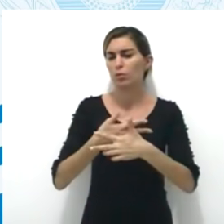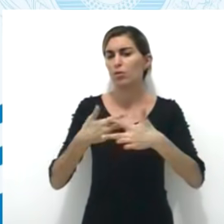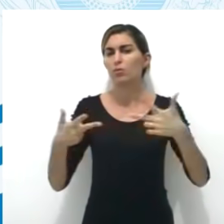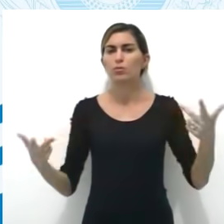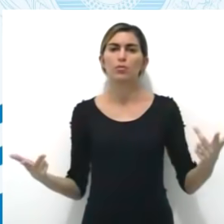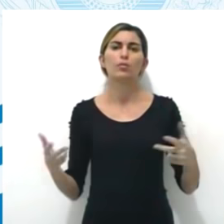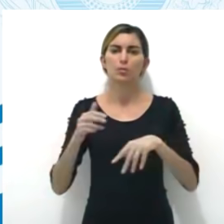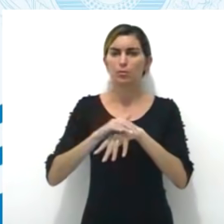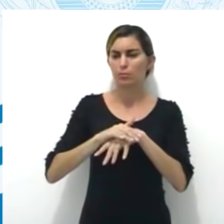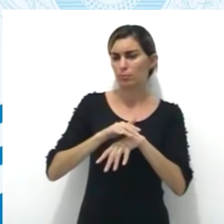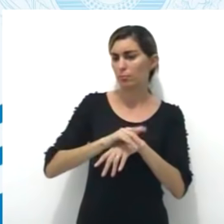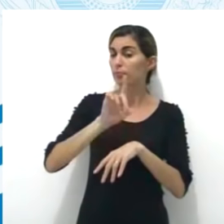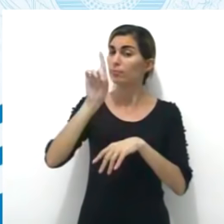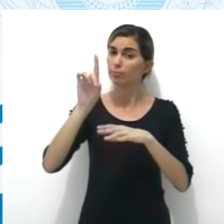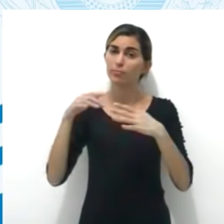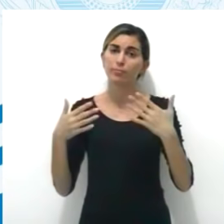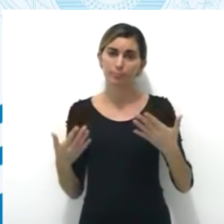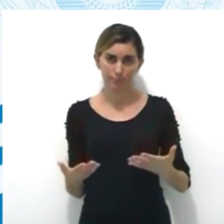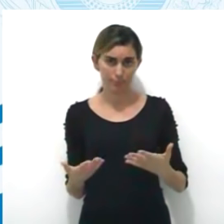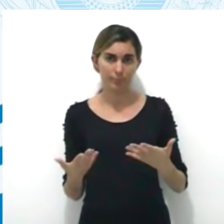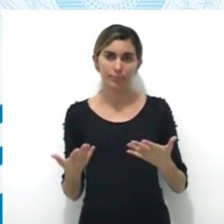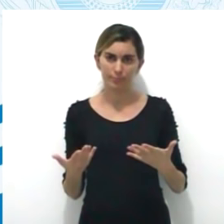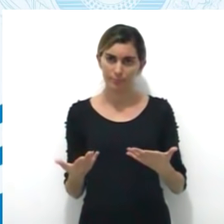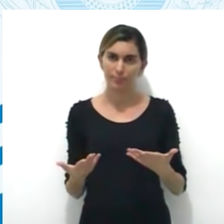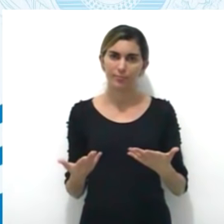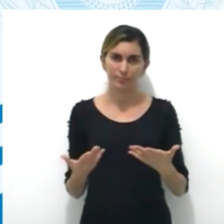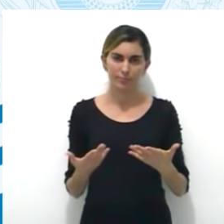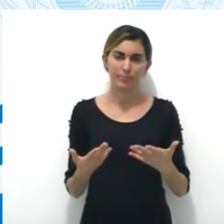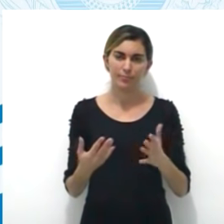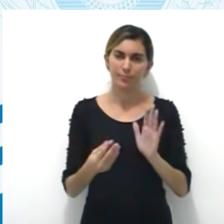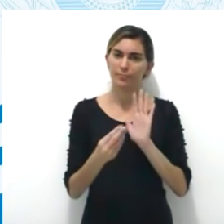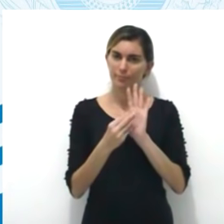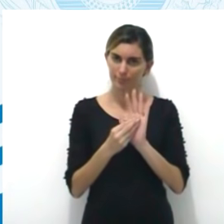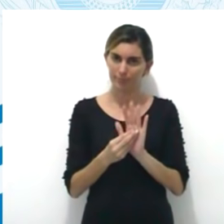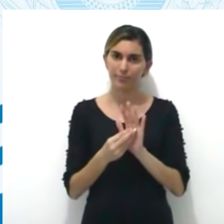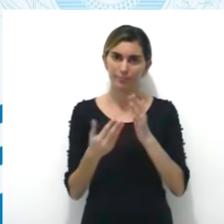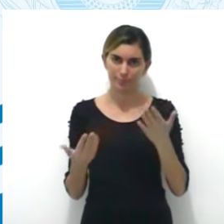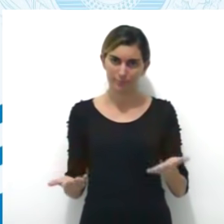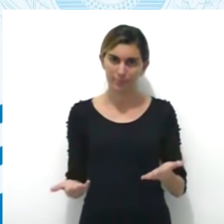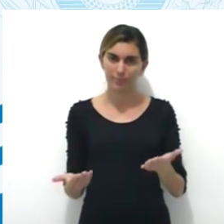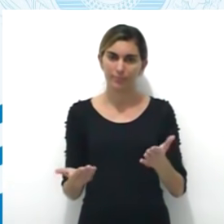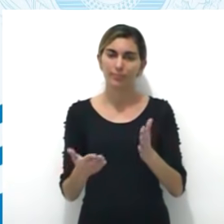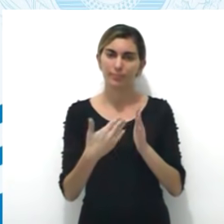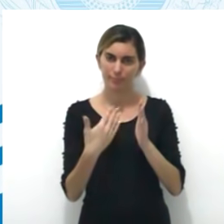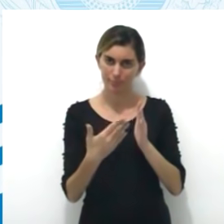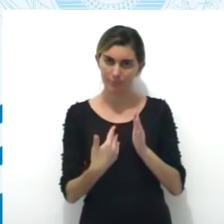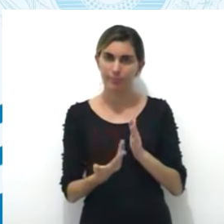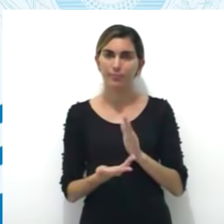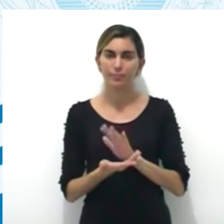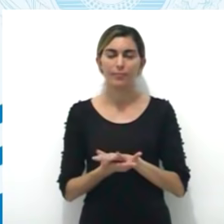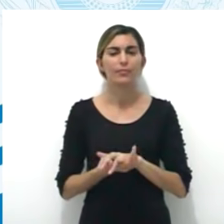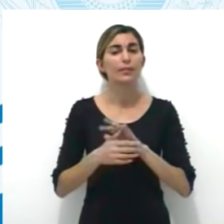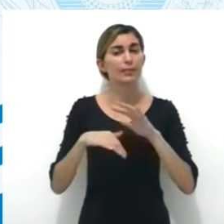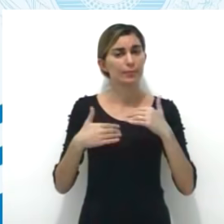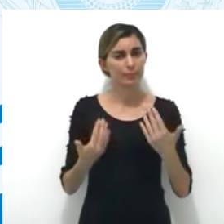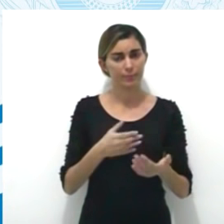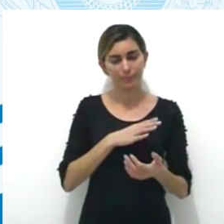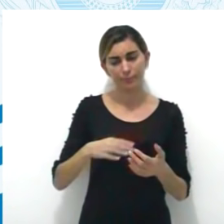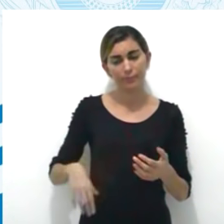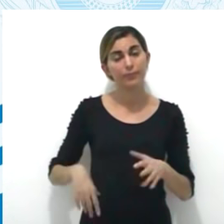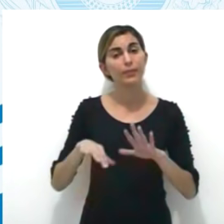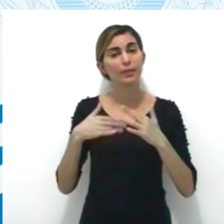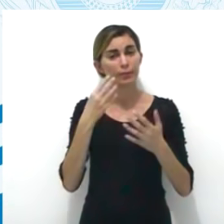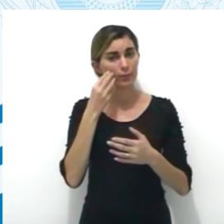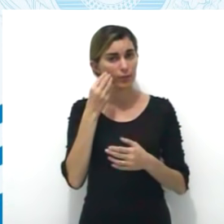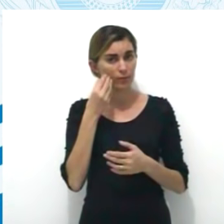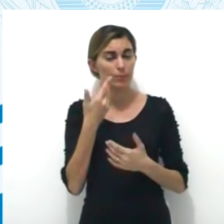as coisas. É isso que nós aprendemos, né? Lá no cristianismo. Então